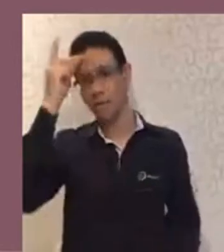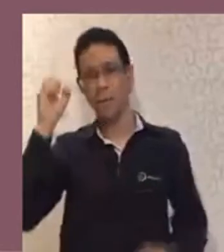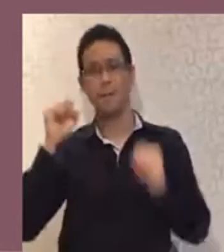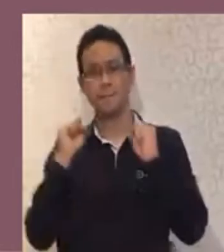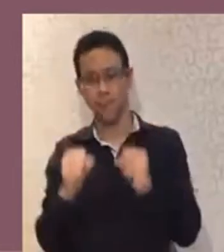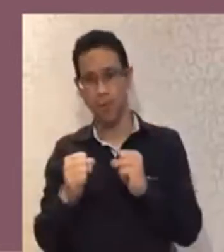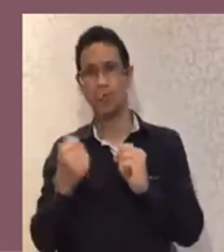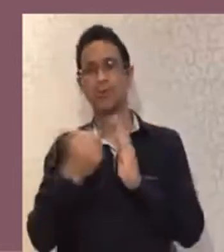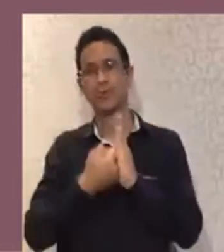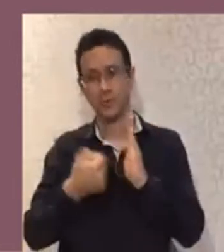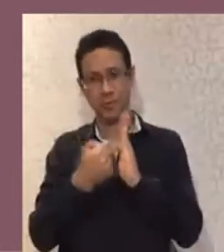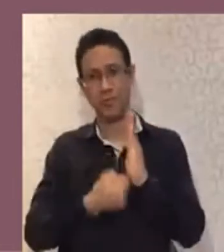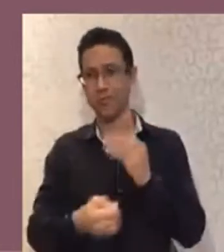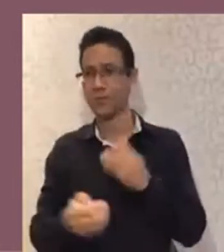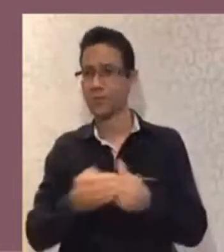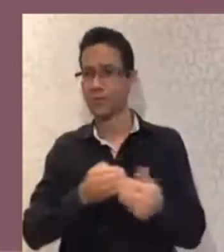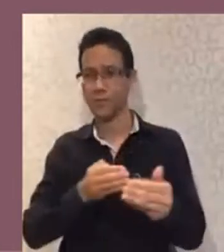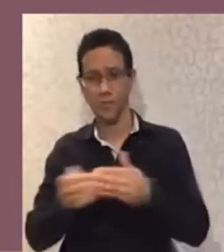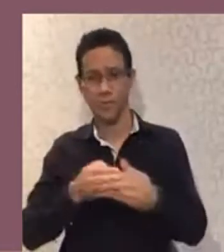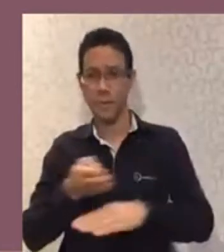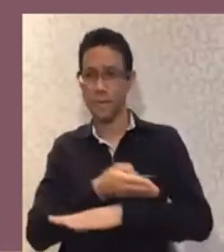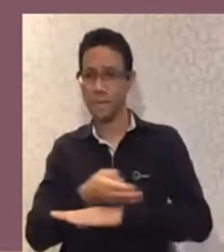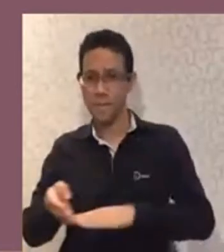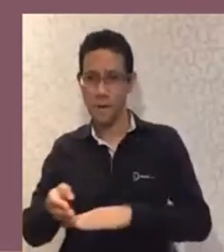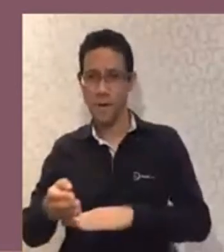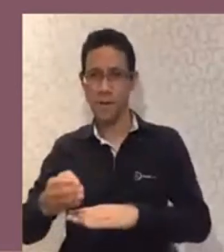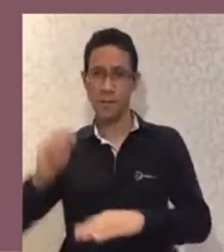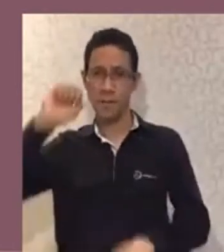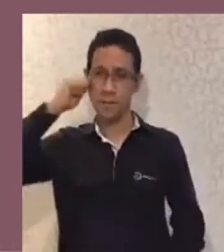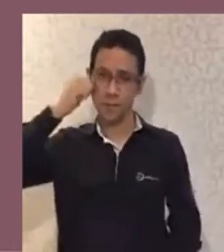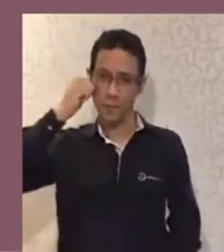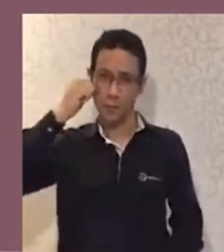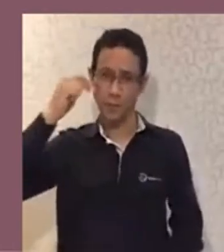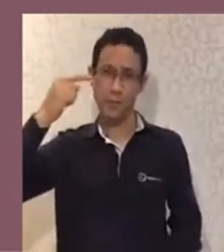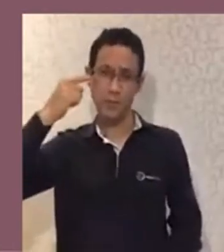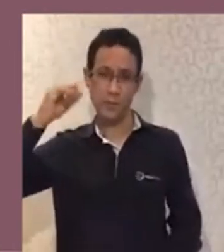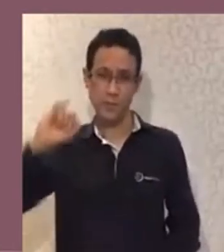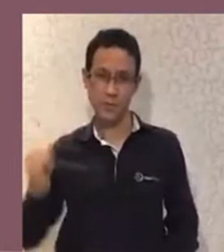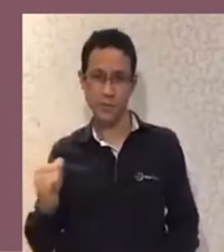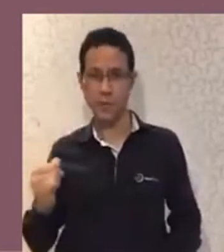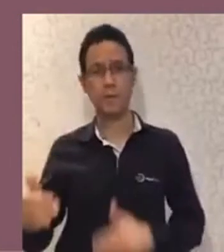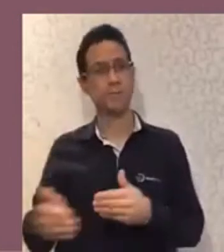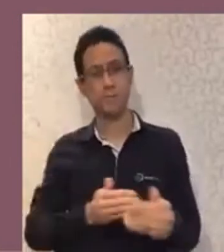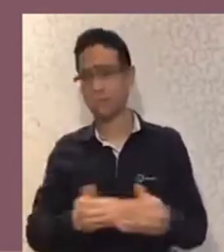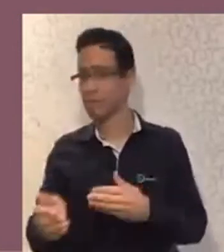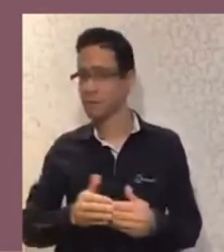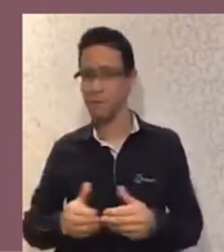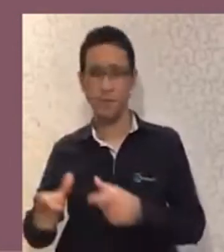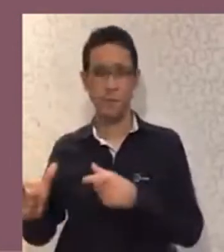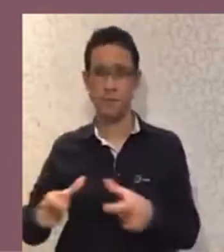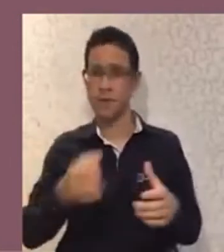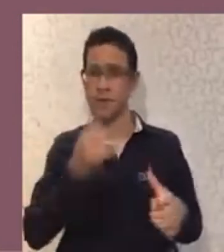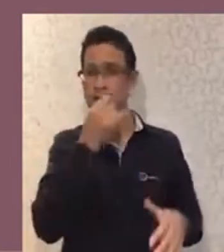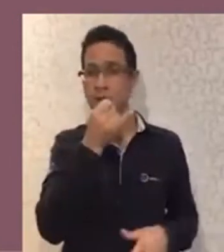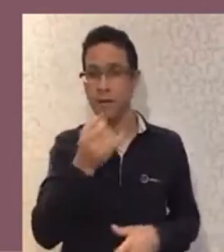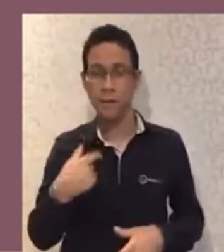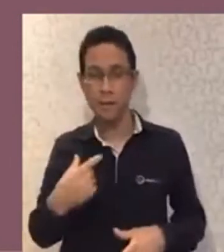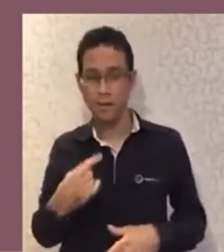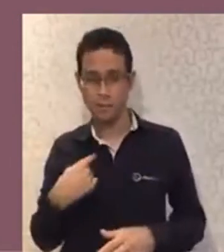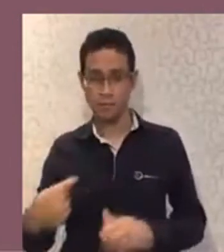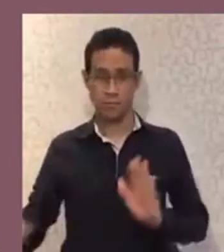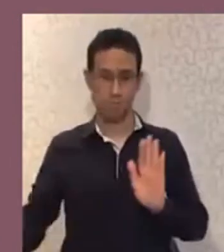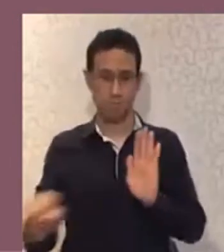branco, com negro, com japonês, com marciano, com o que seja. Se você está, né, implicado